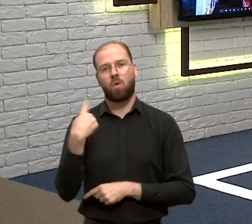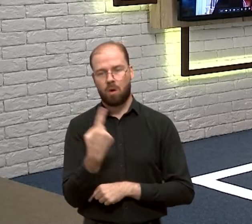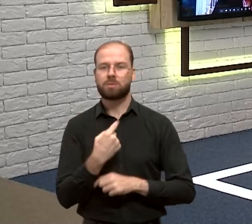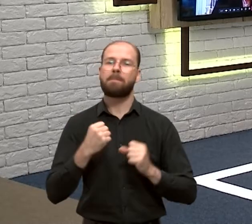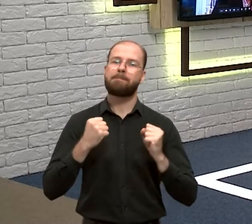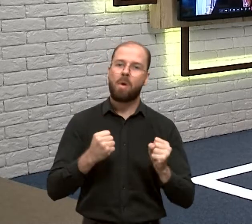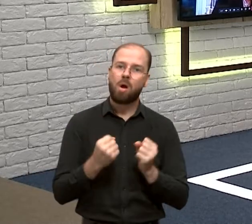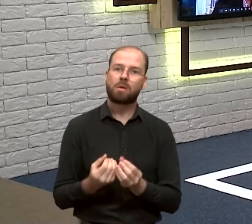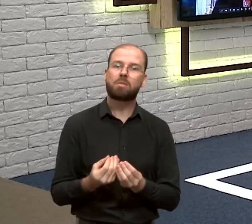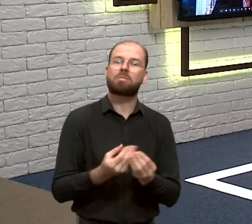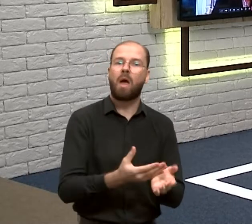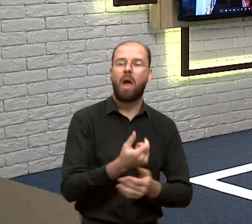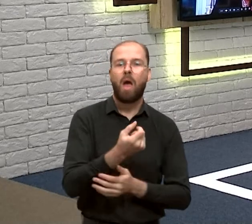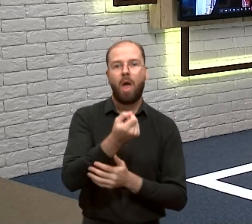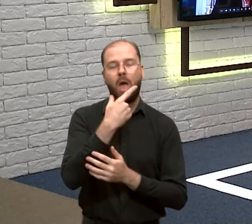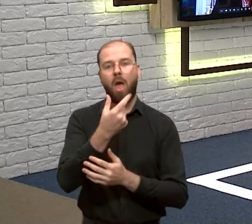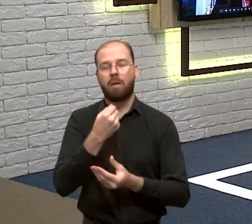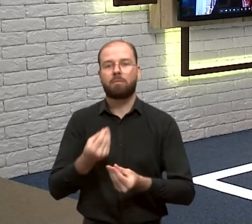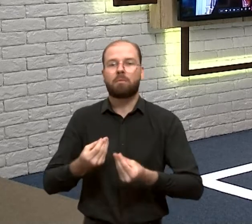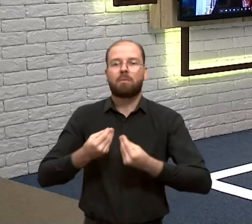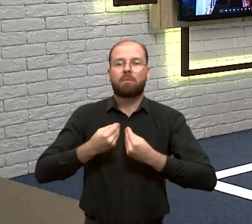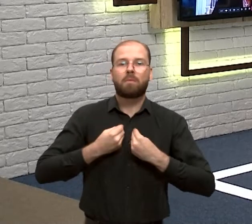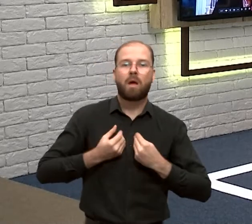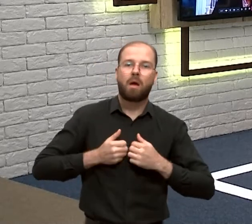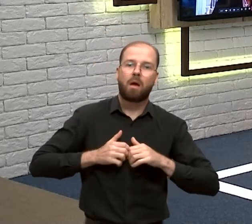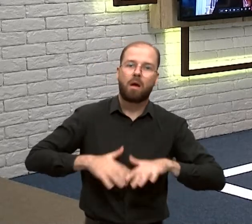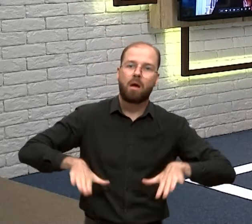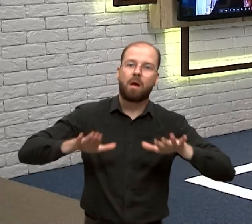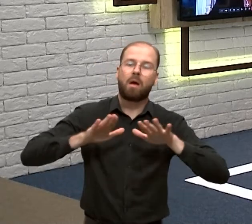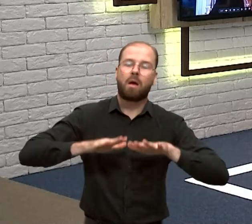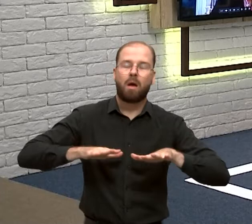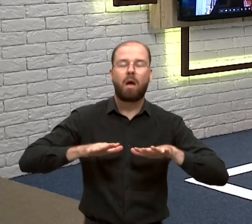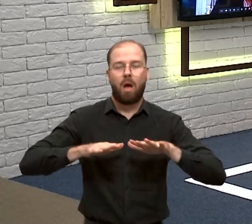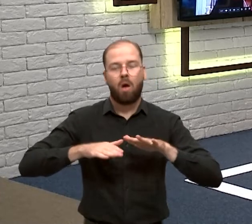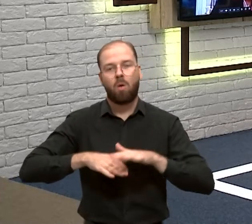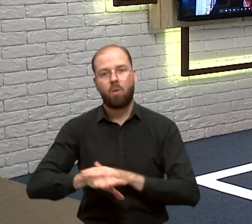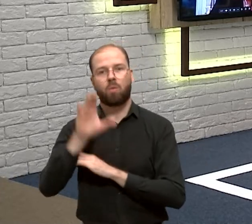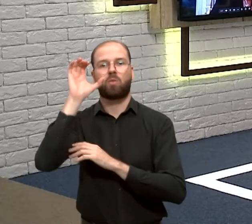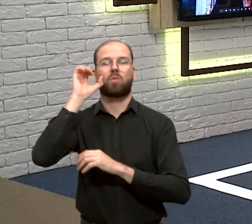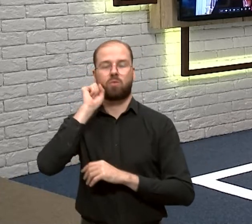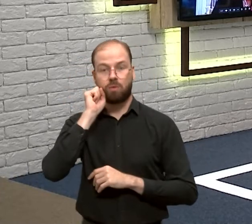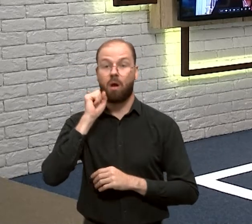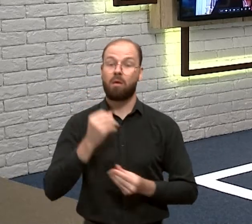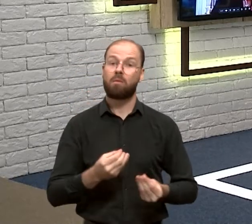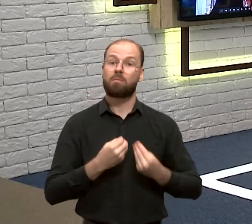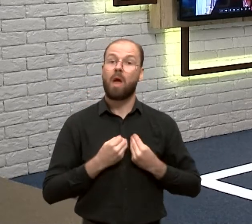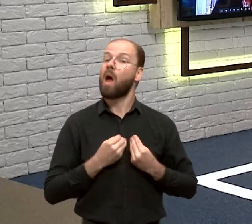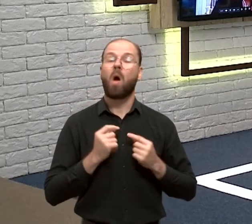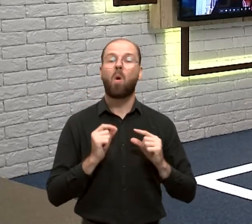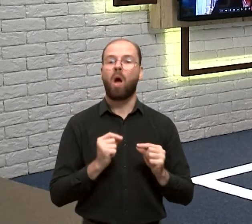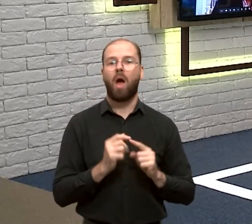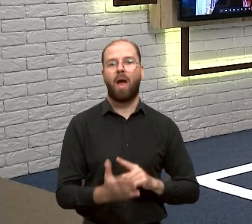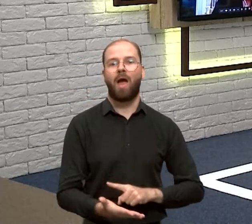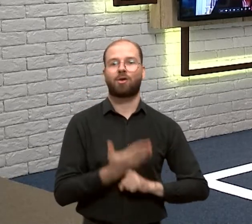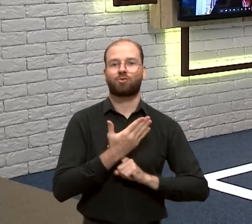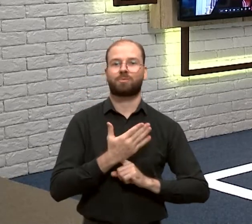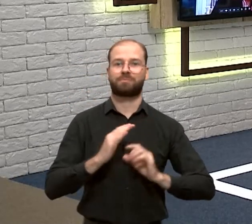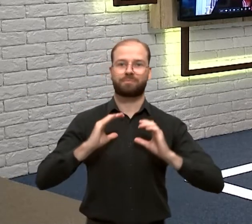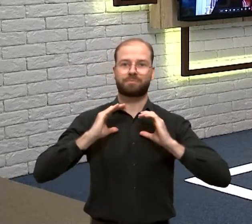do sono, porque esses indutores eles vão auxiliar nessa atividade